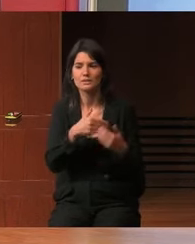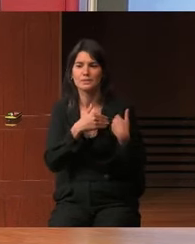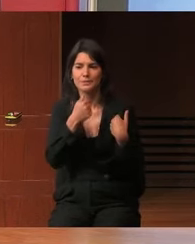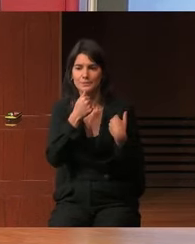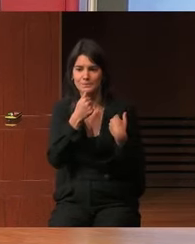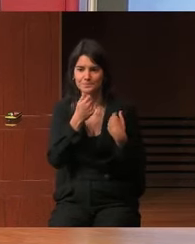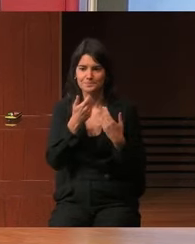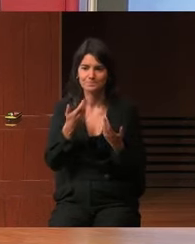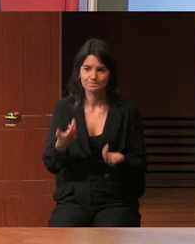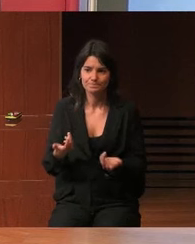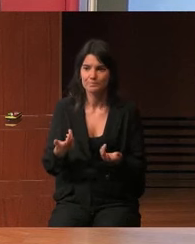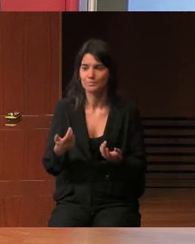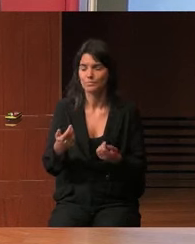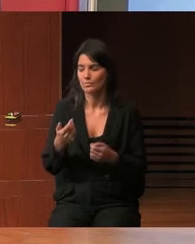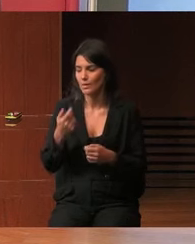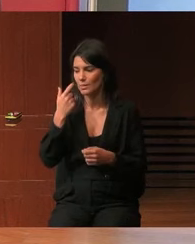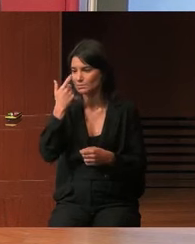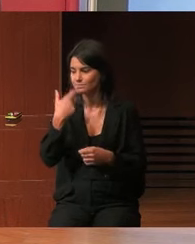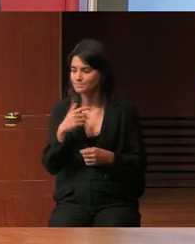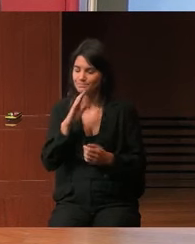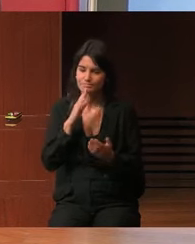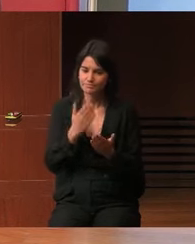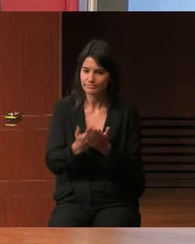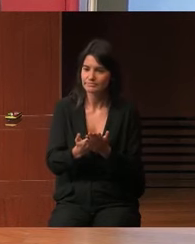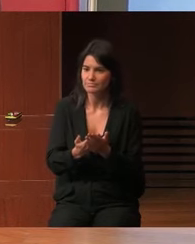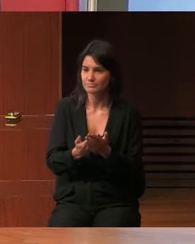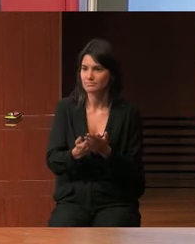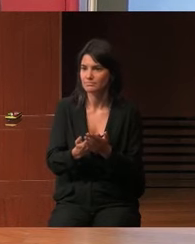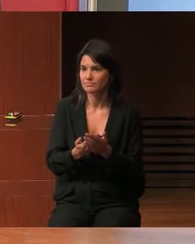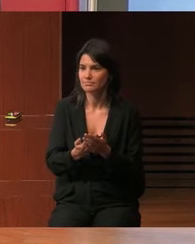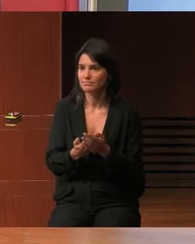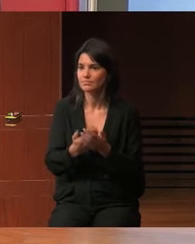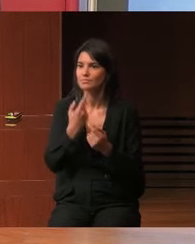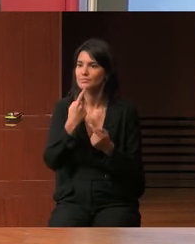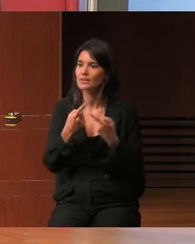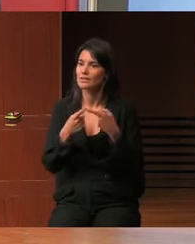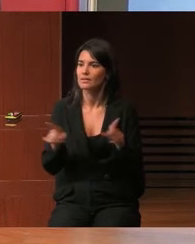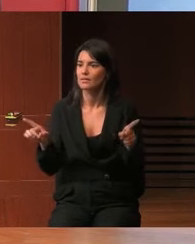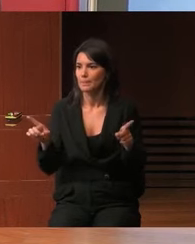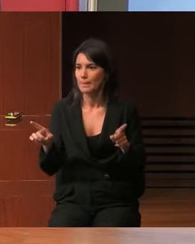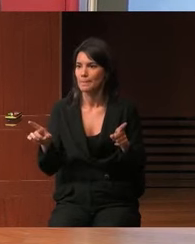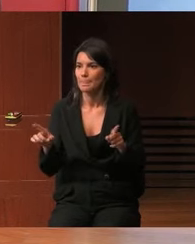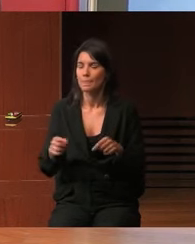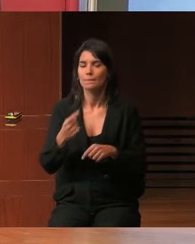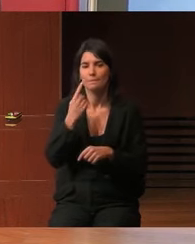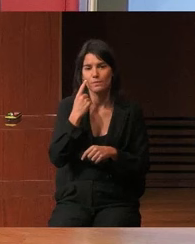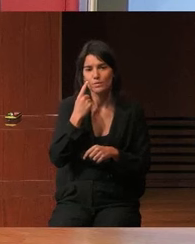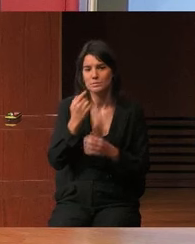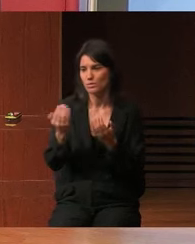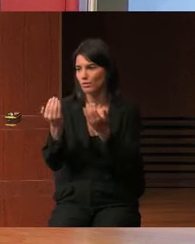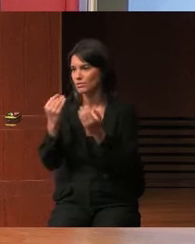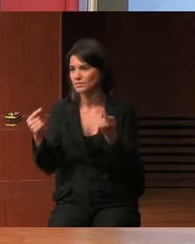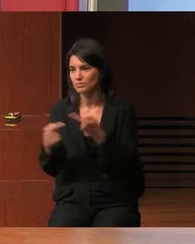humanamente, em contribuir para ajudar a distinguir o conhecimento da